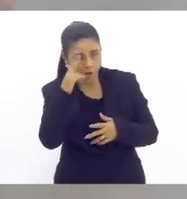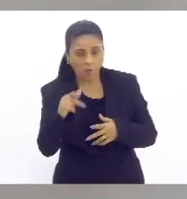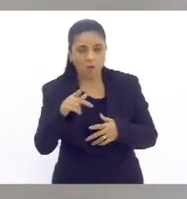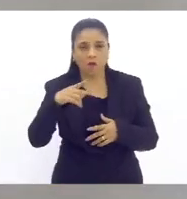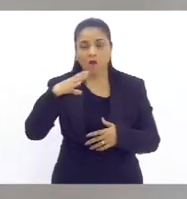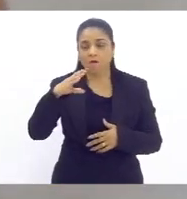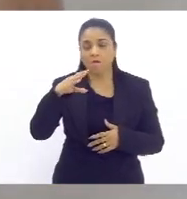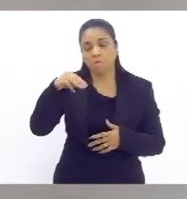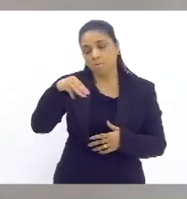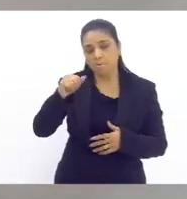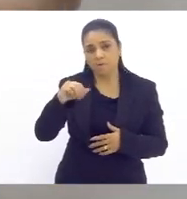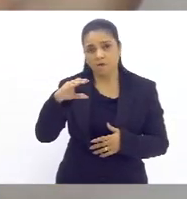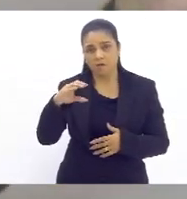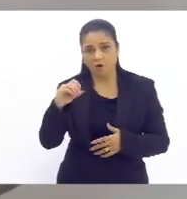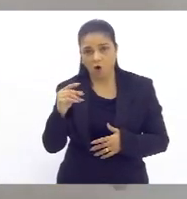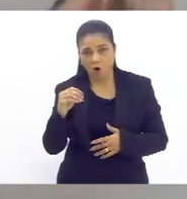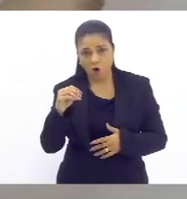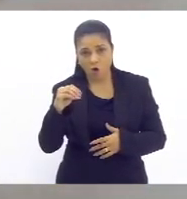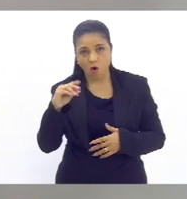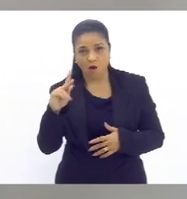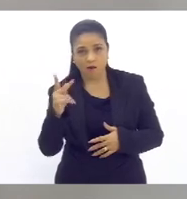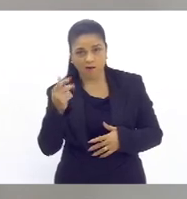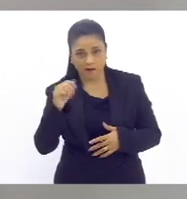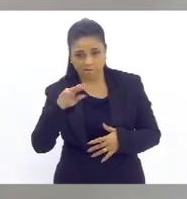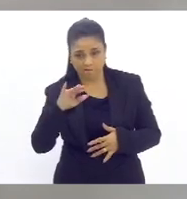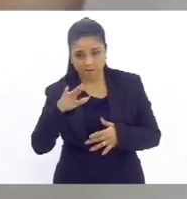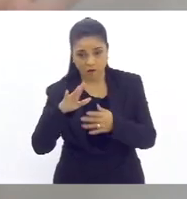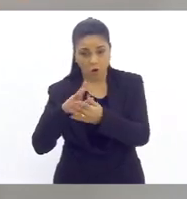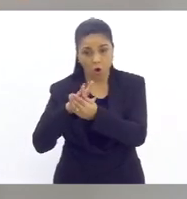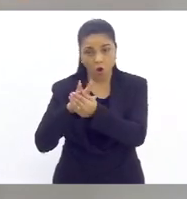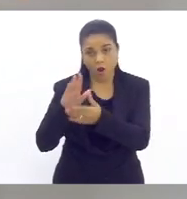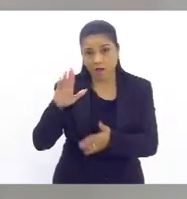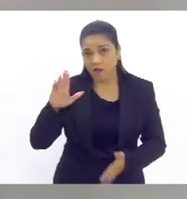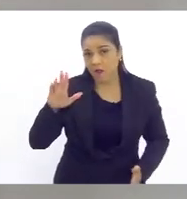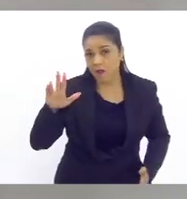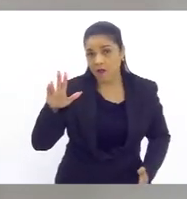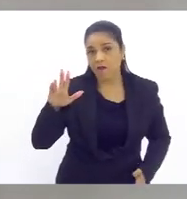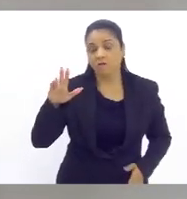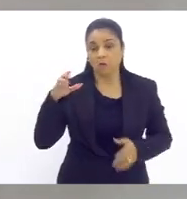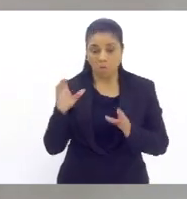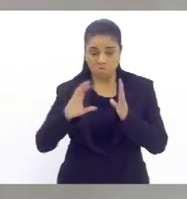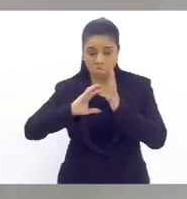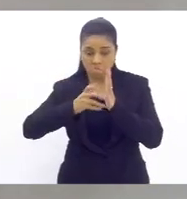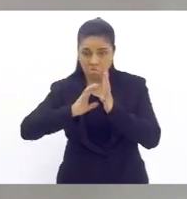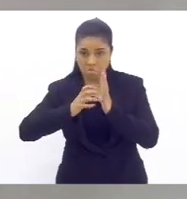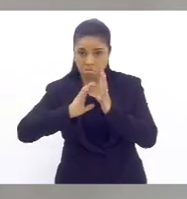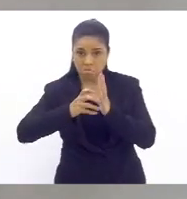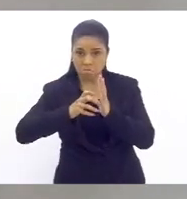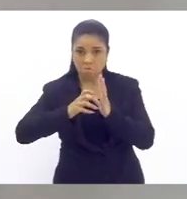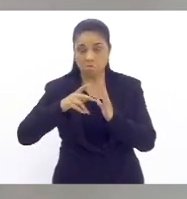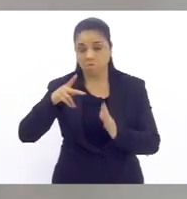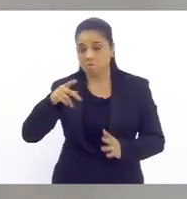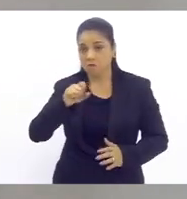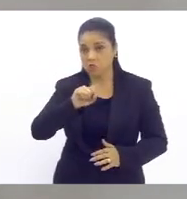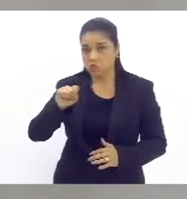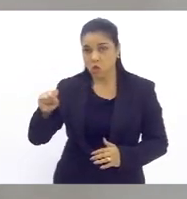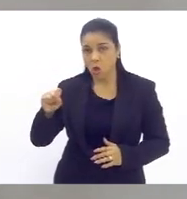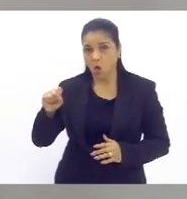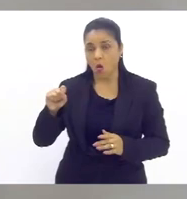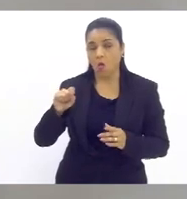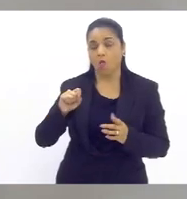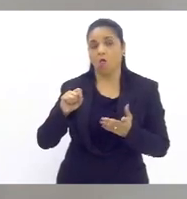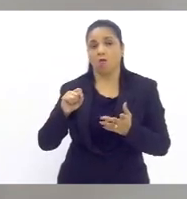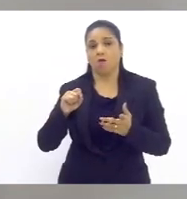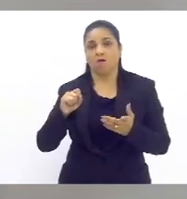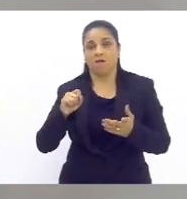causou uma comoção vieram pessoas botaram lá pessoal o partido da Droga eu falei gente droga a gente compra em Drogaria né Tá precisa